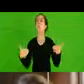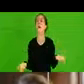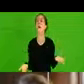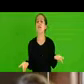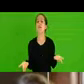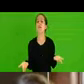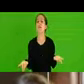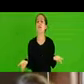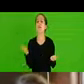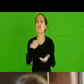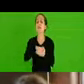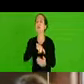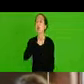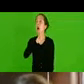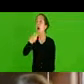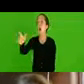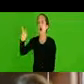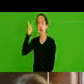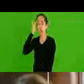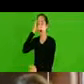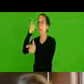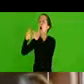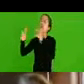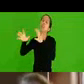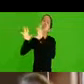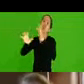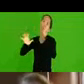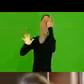a priori, para mim, que vale a pena a pena